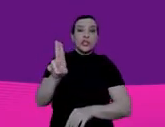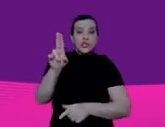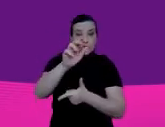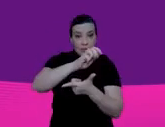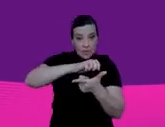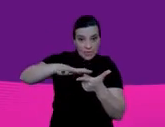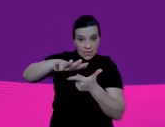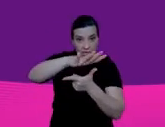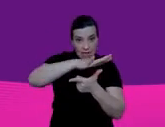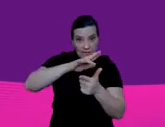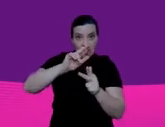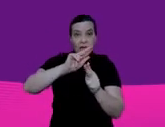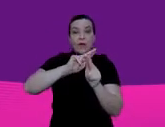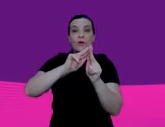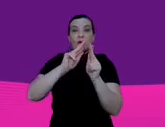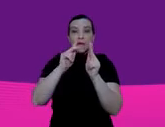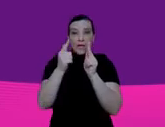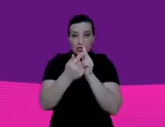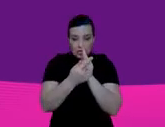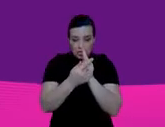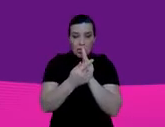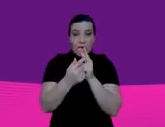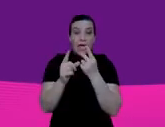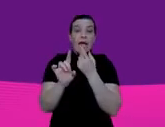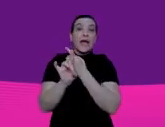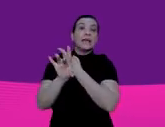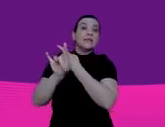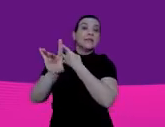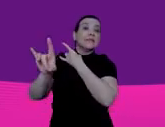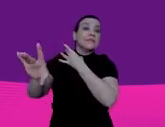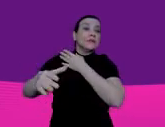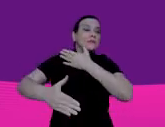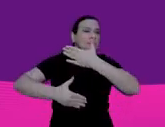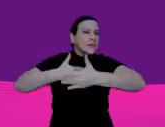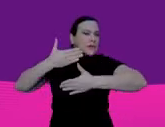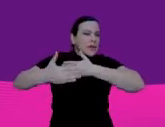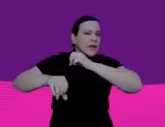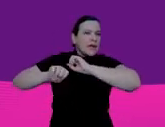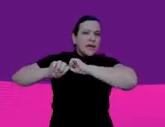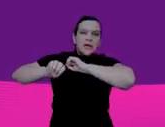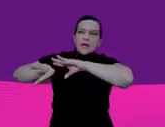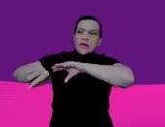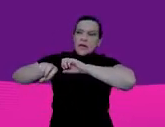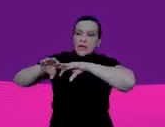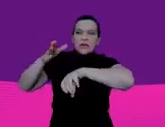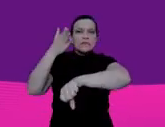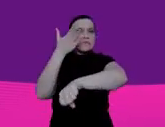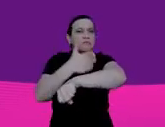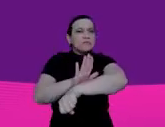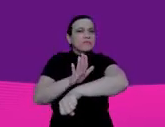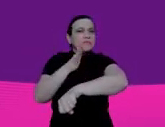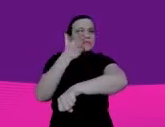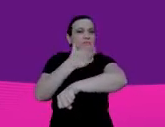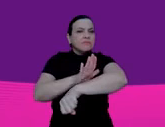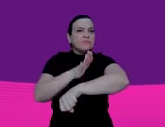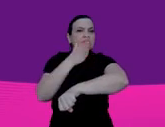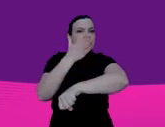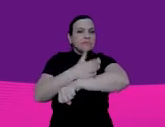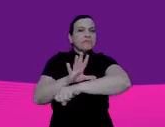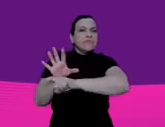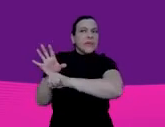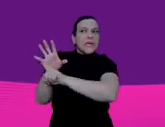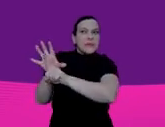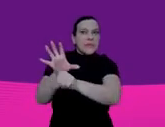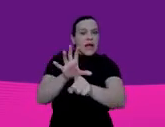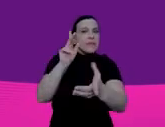educação à distância, com um ciclo de aulas básicos e direcionados a ter um impacto de mudança realmente